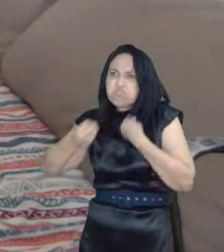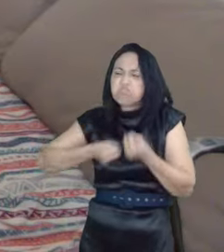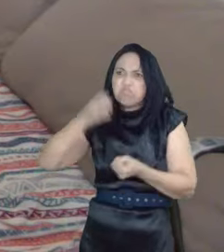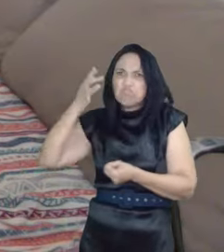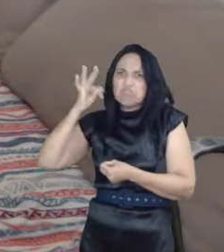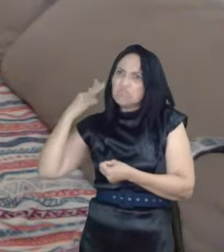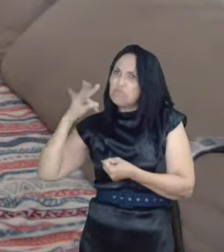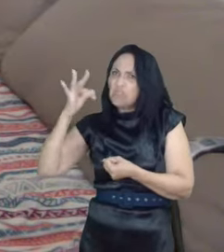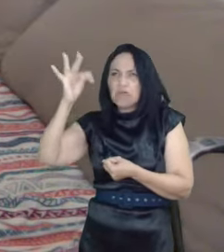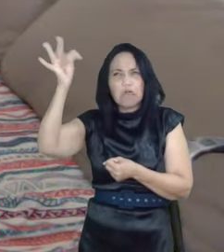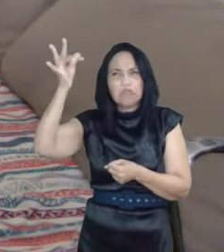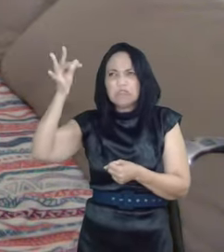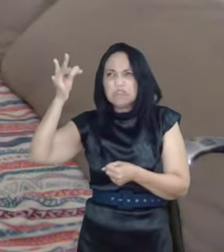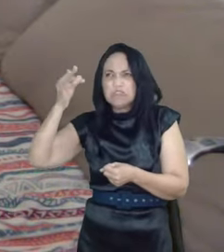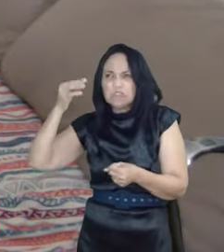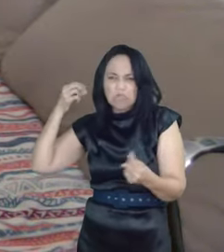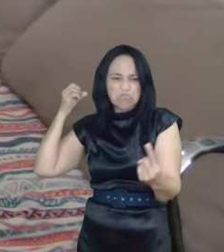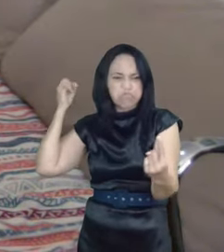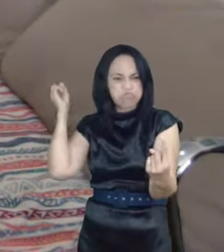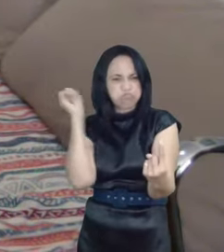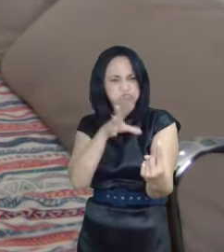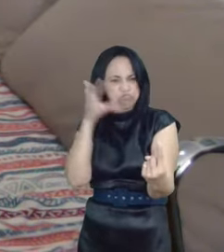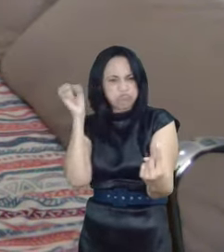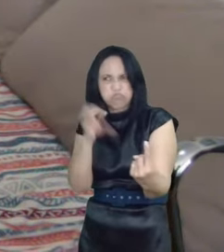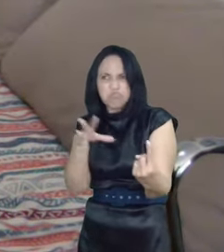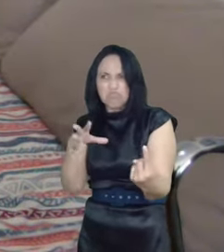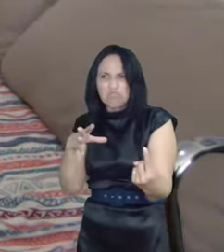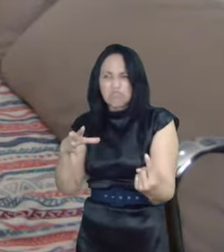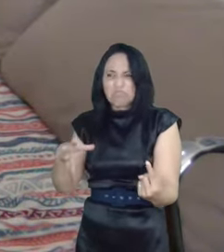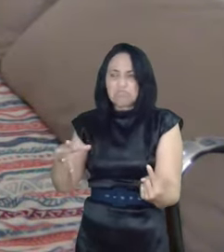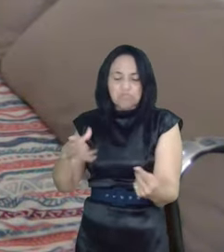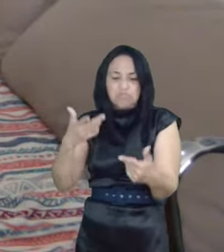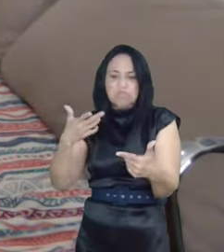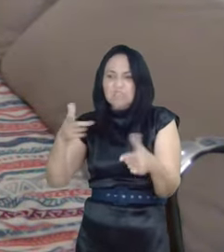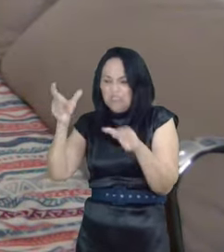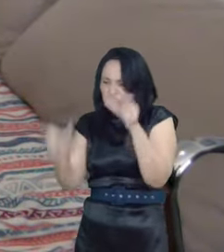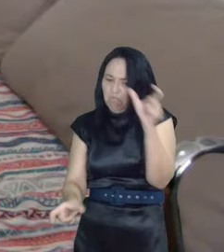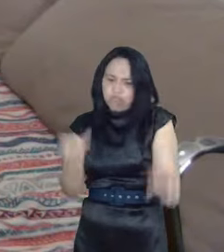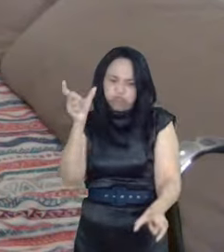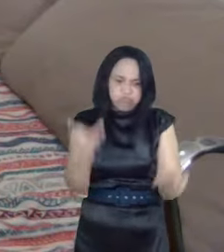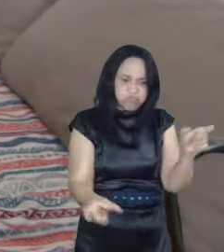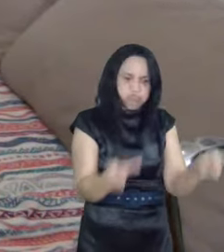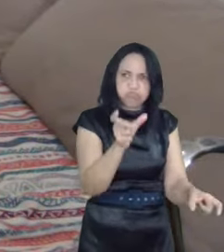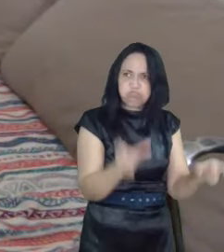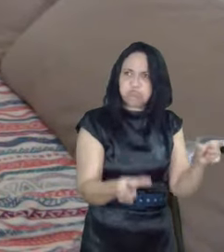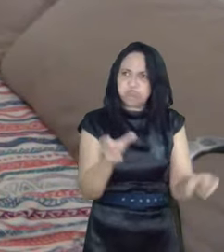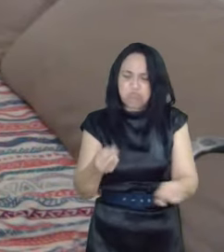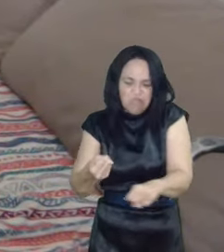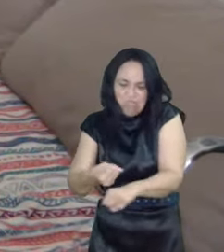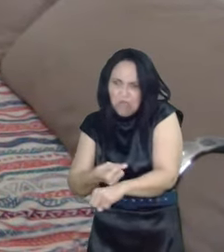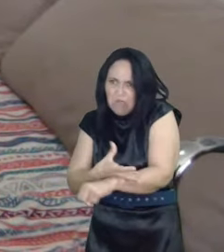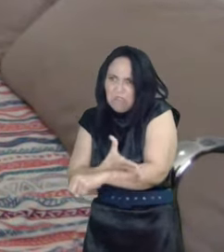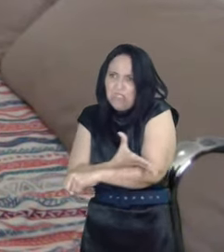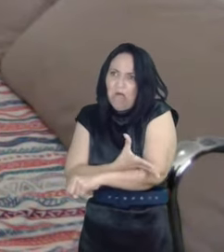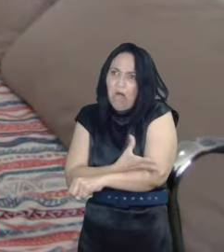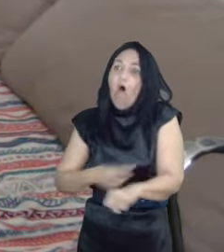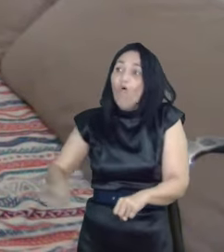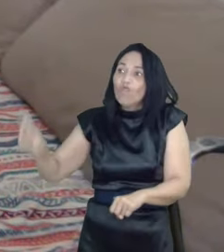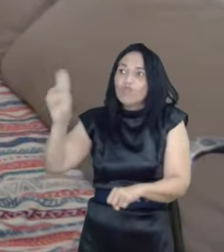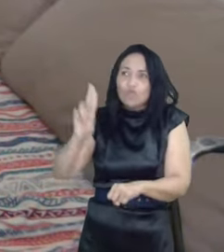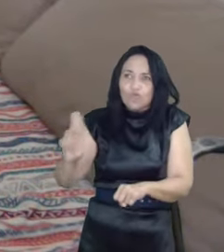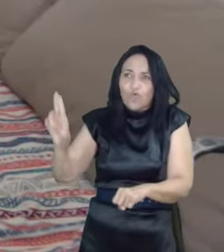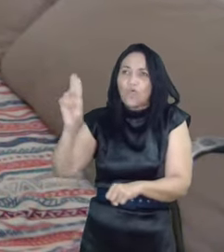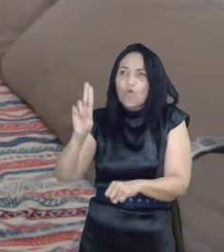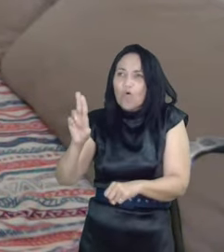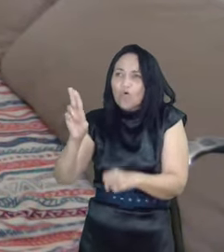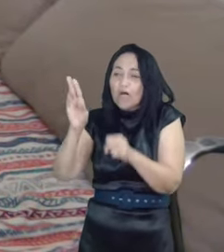mais estapafúrdias, pelo que causa comoção ali nas pessoas mais desinformadas. E o que é pior é que ele usa isso para ganhar dinheiro,